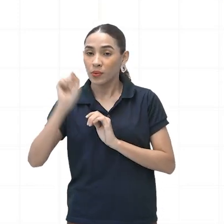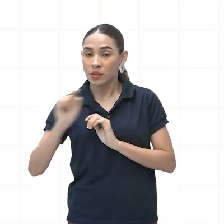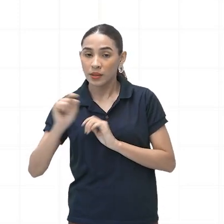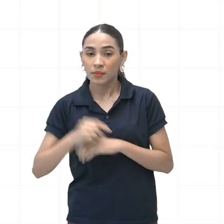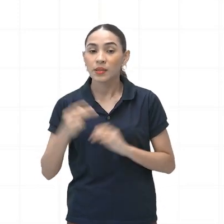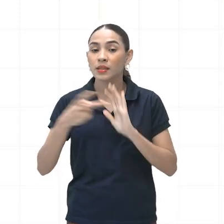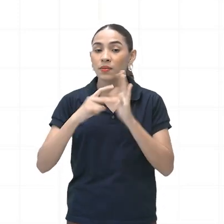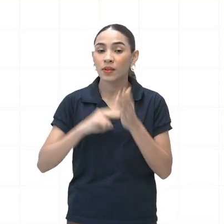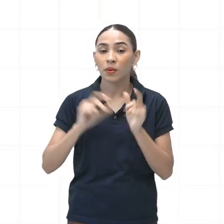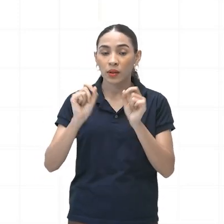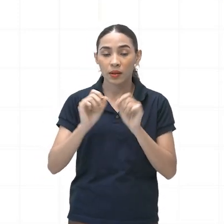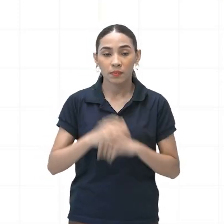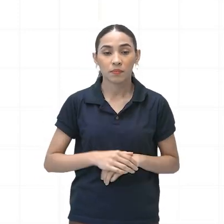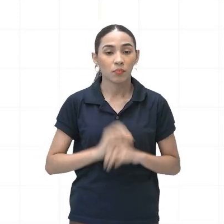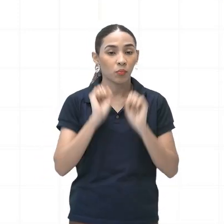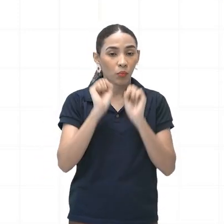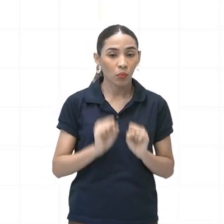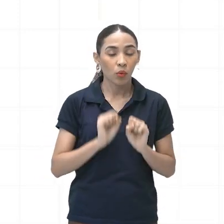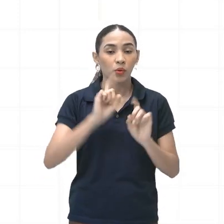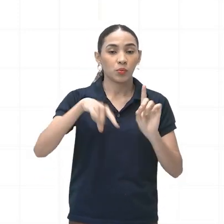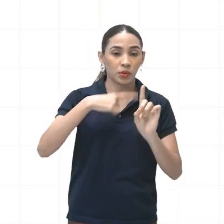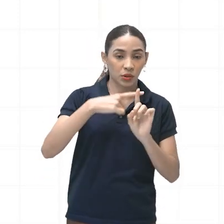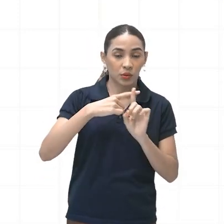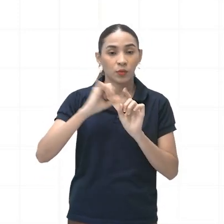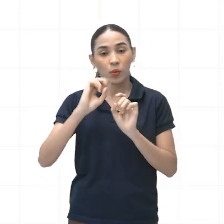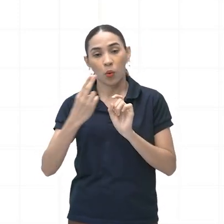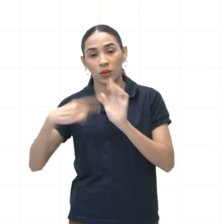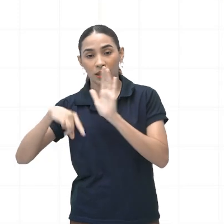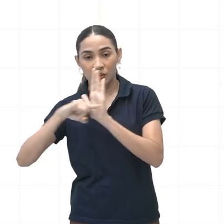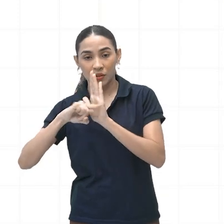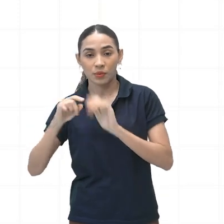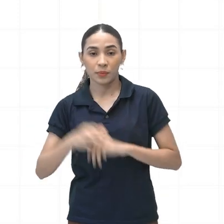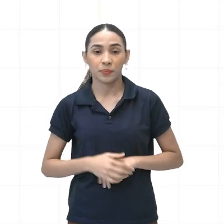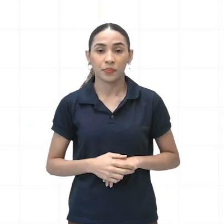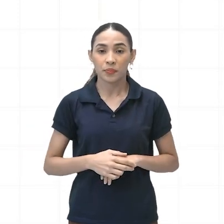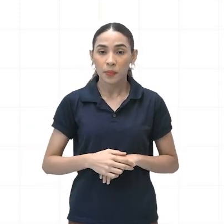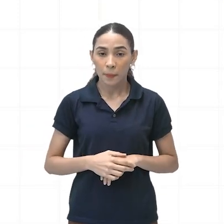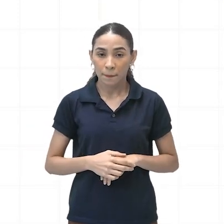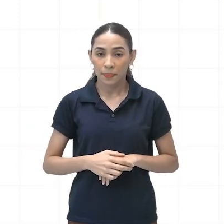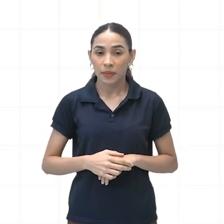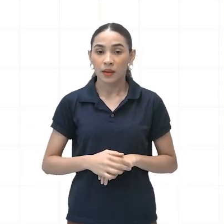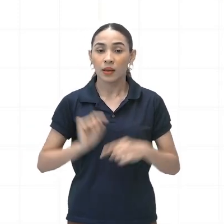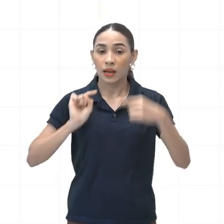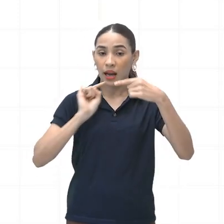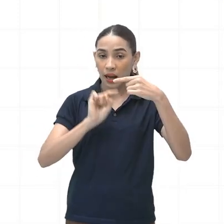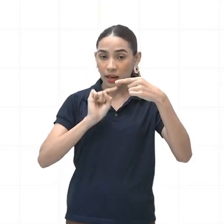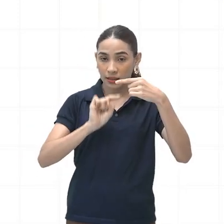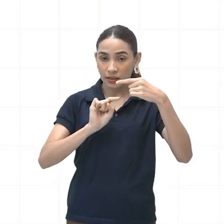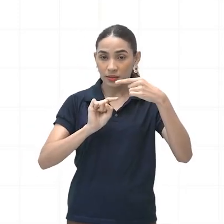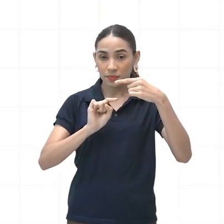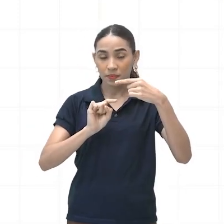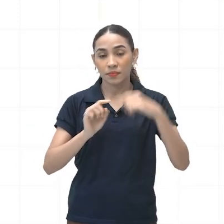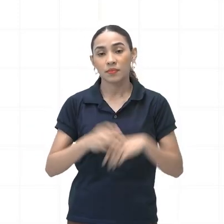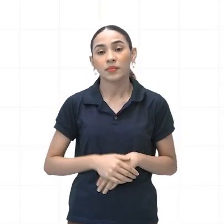ou seja, pode ser um número positivo ou negativo. O denominador também